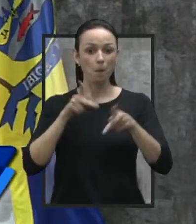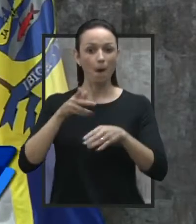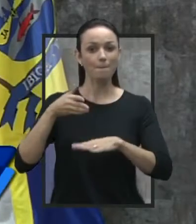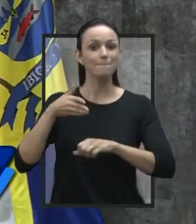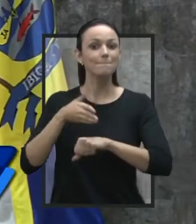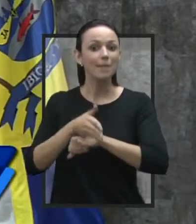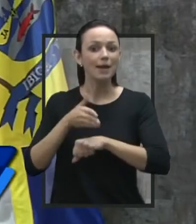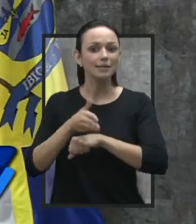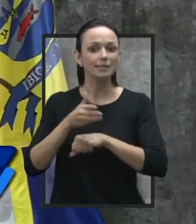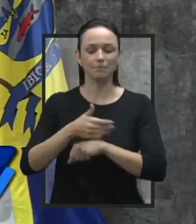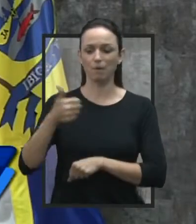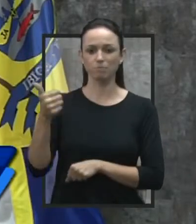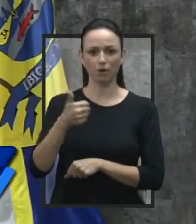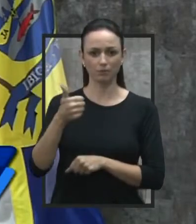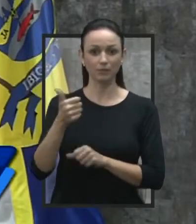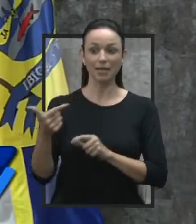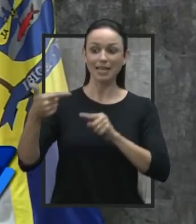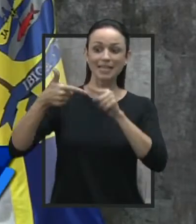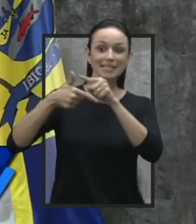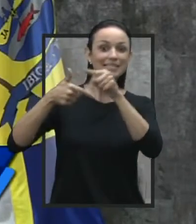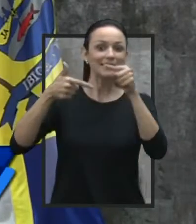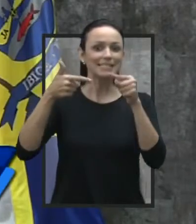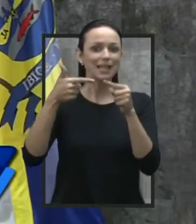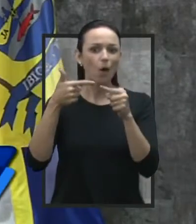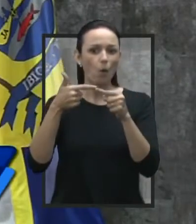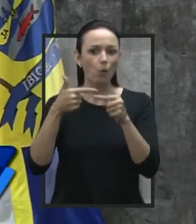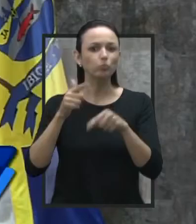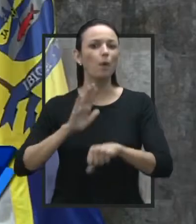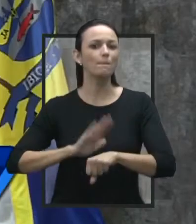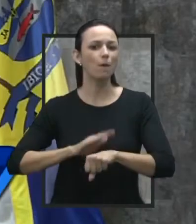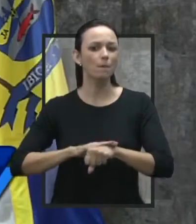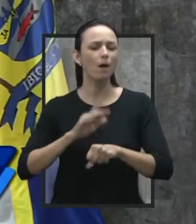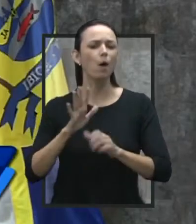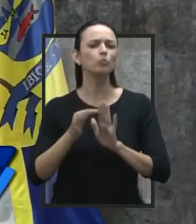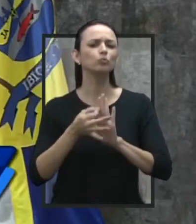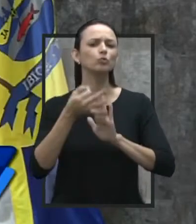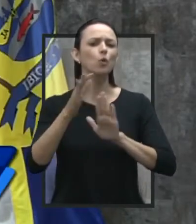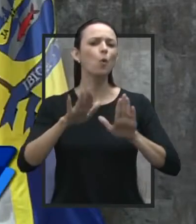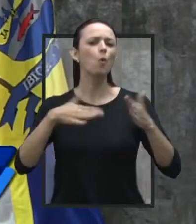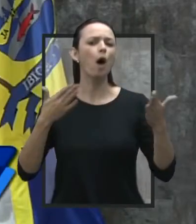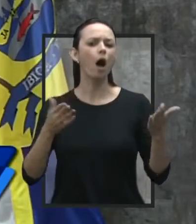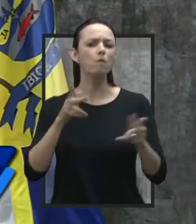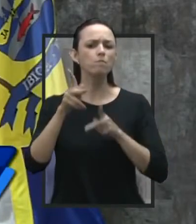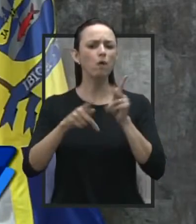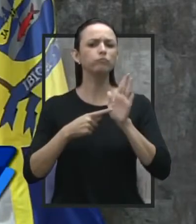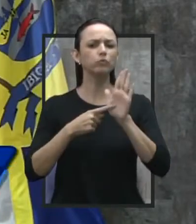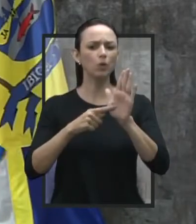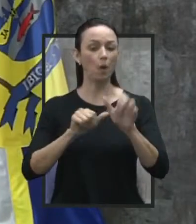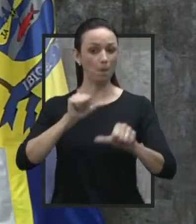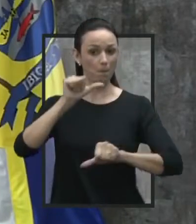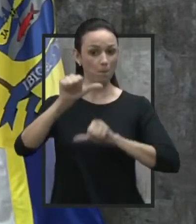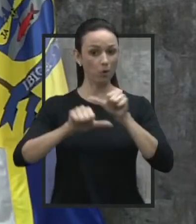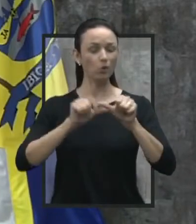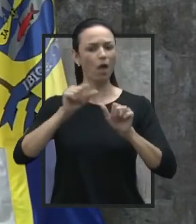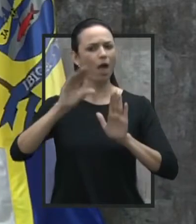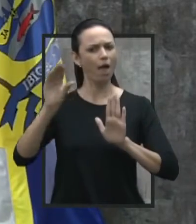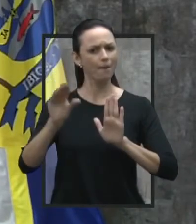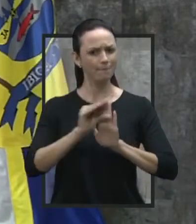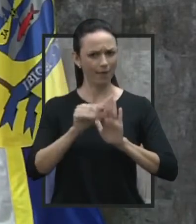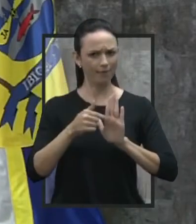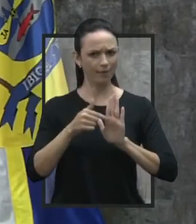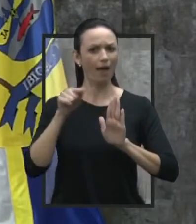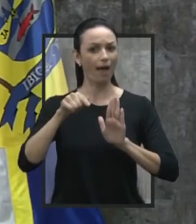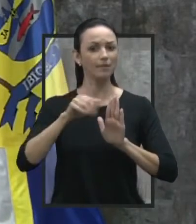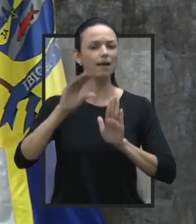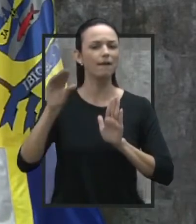participa do primeiro momento, vir ao segundo momento é entender quais sugestões que a população apresentou que foram convertidas em emendas.